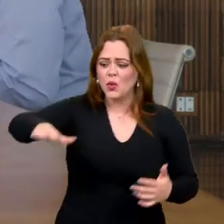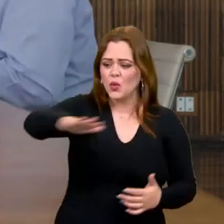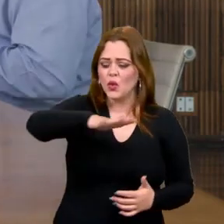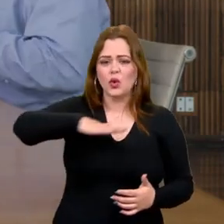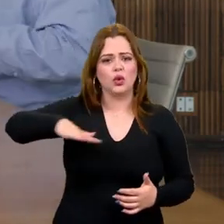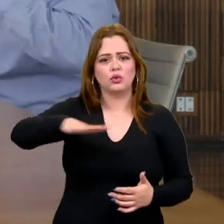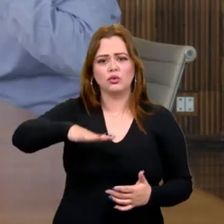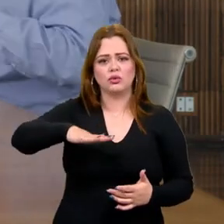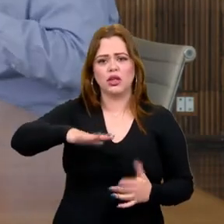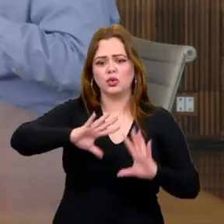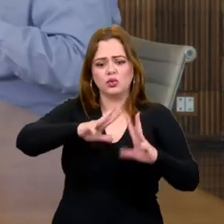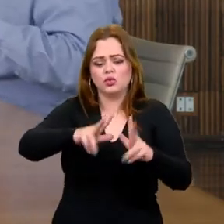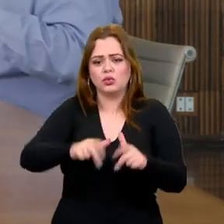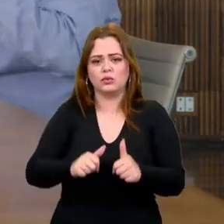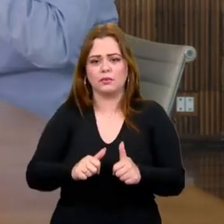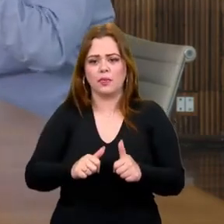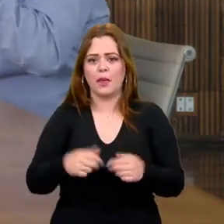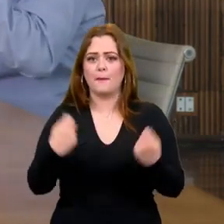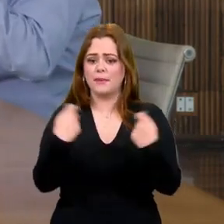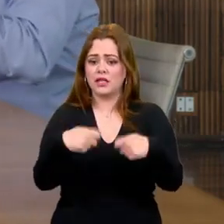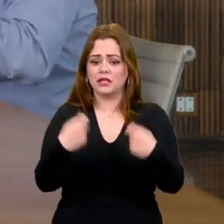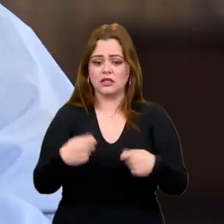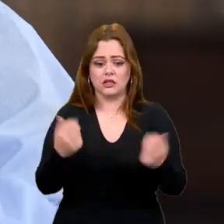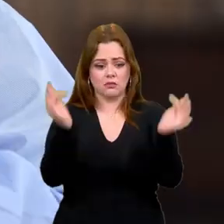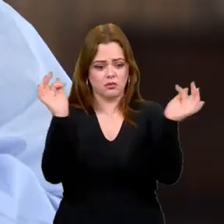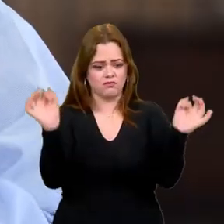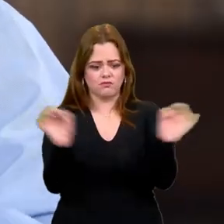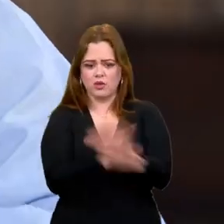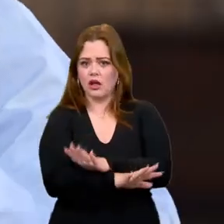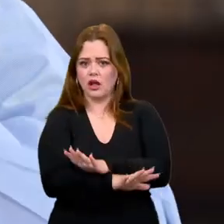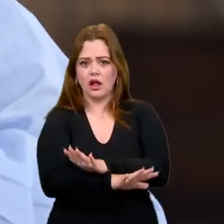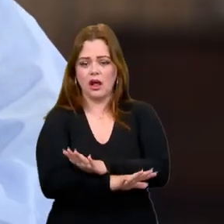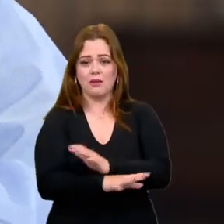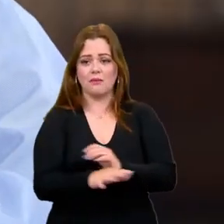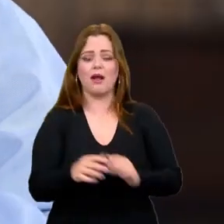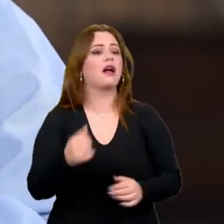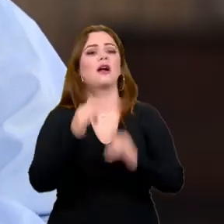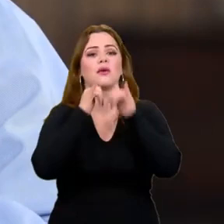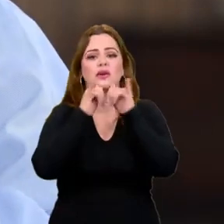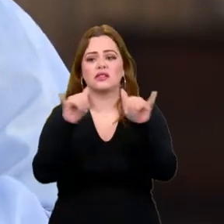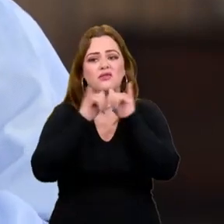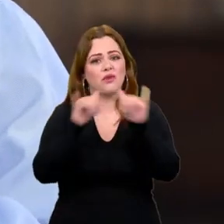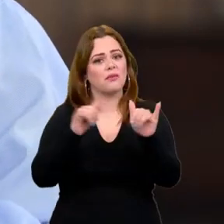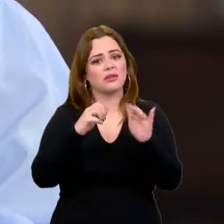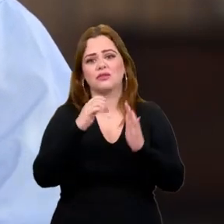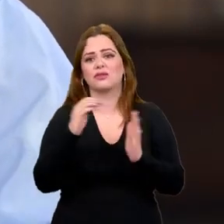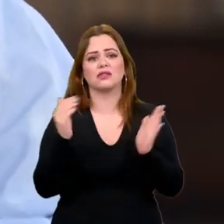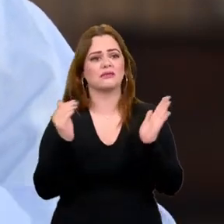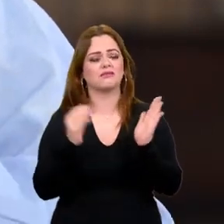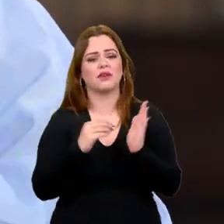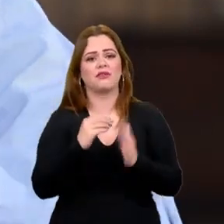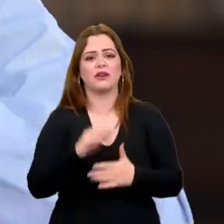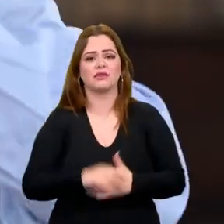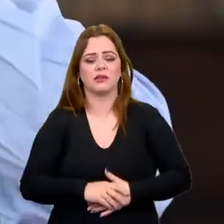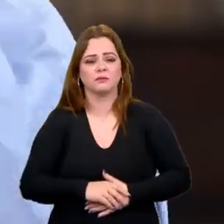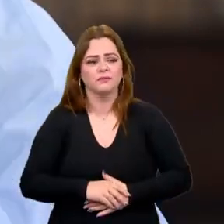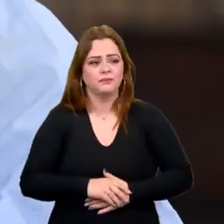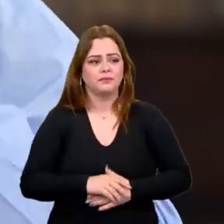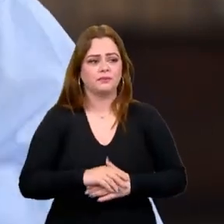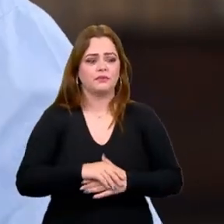aproveitar o show e fazer um apelo eu já fiz em Recife aos estudantes no Instituto Federal de Paulista